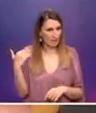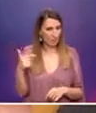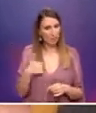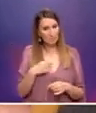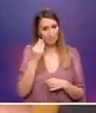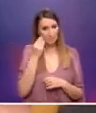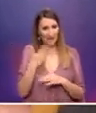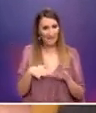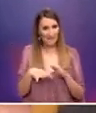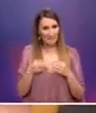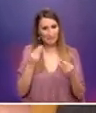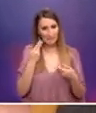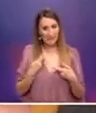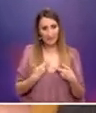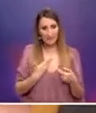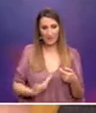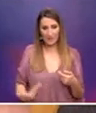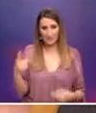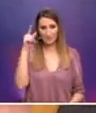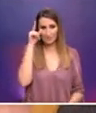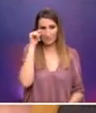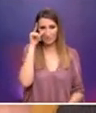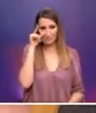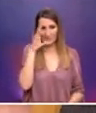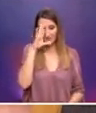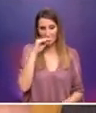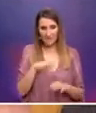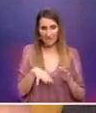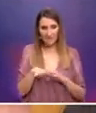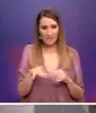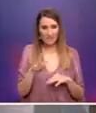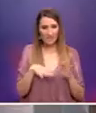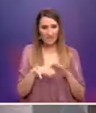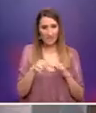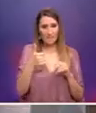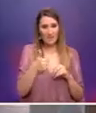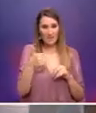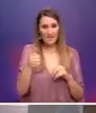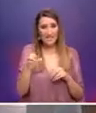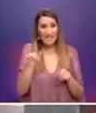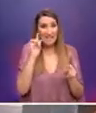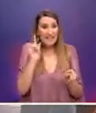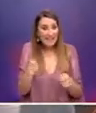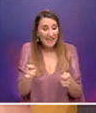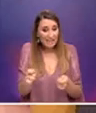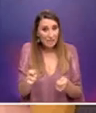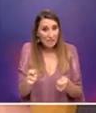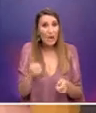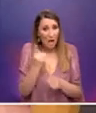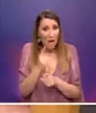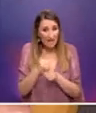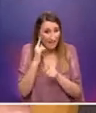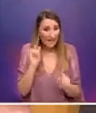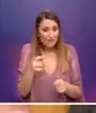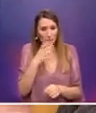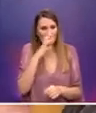É tão antigo que... É o piscar... Agora já não sei se faz. Não, eu fazia na BBC, não, na rádio. Na rádio. Ah, piscava os olhos na rádio? E as pessoas